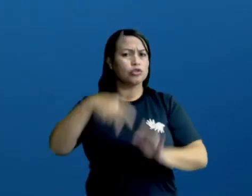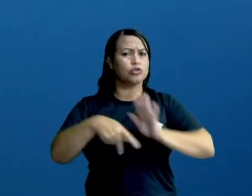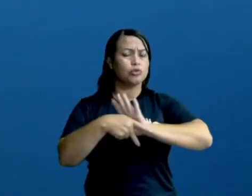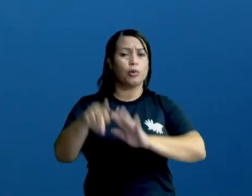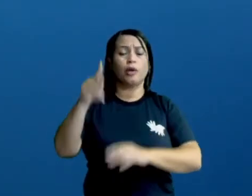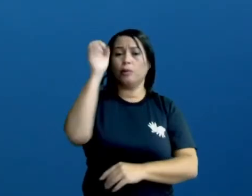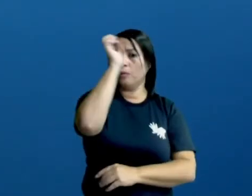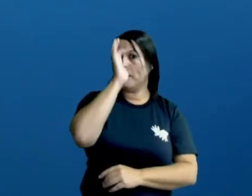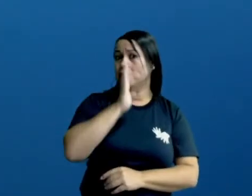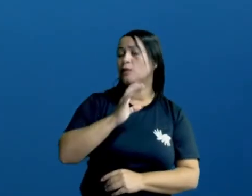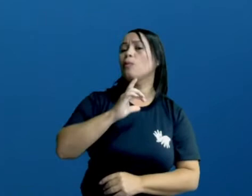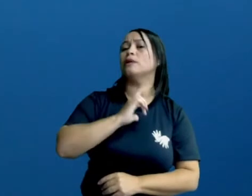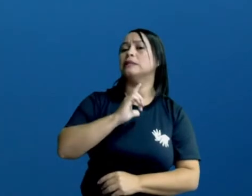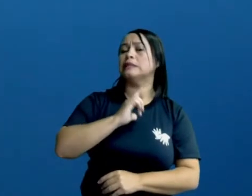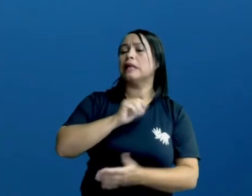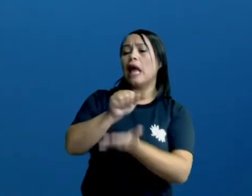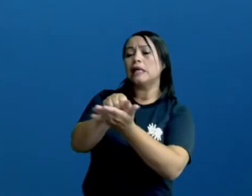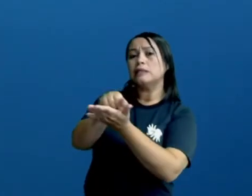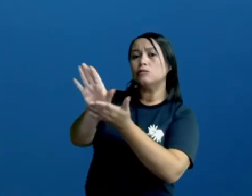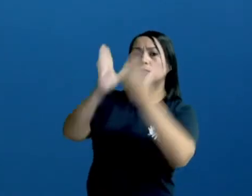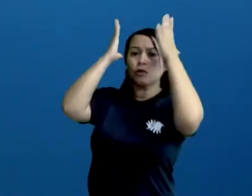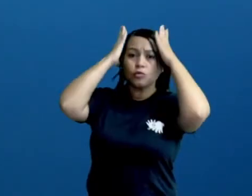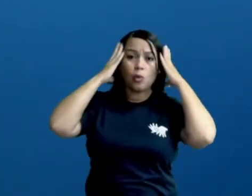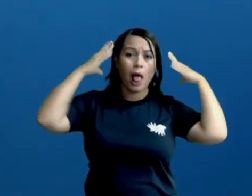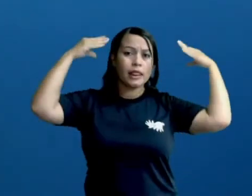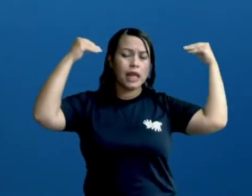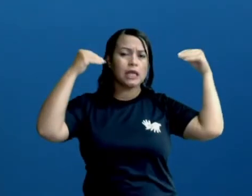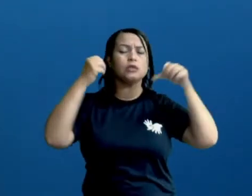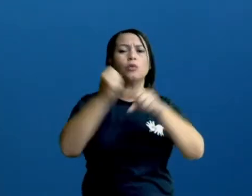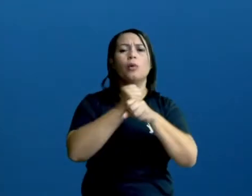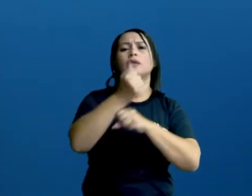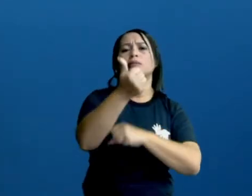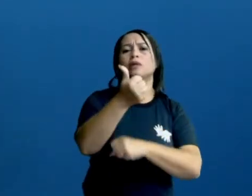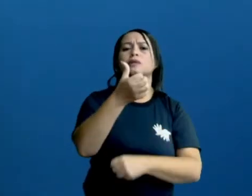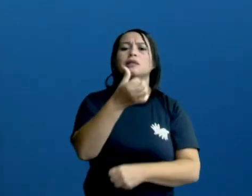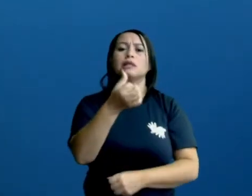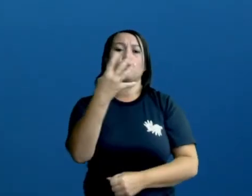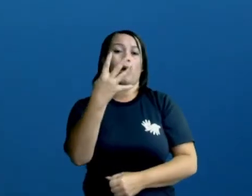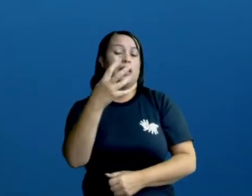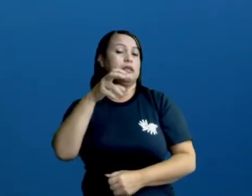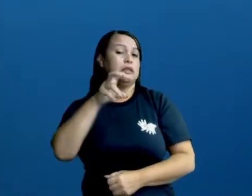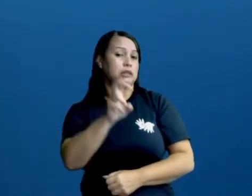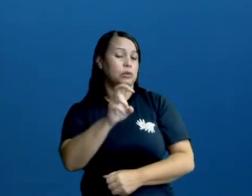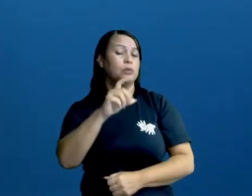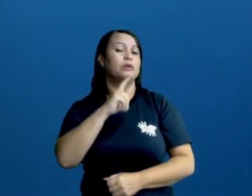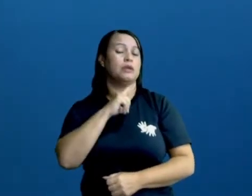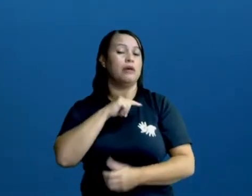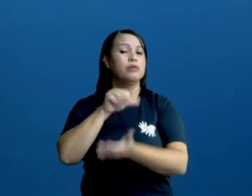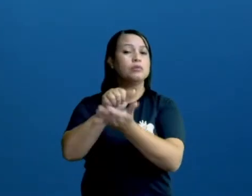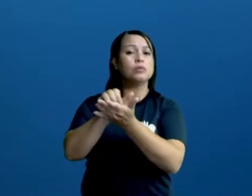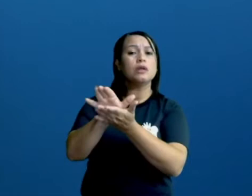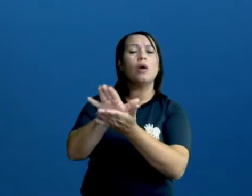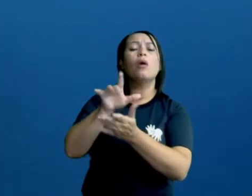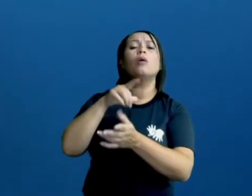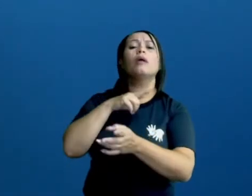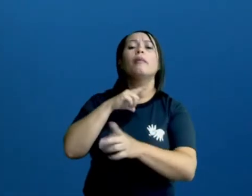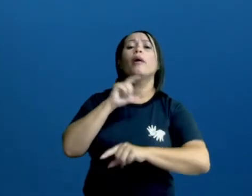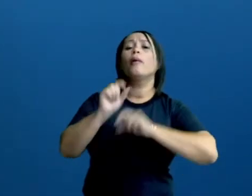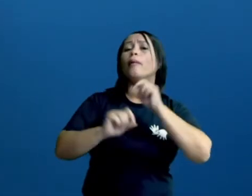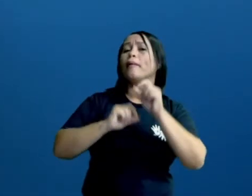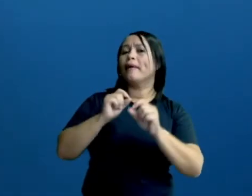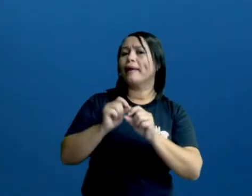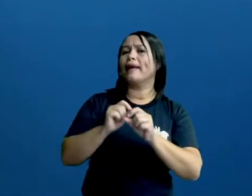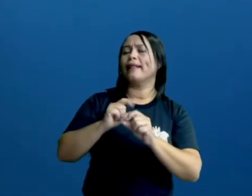que é quando se dá a expulsão dos holandeses, lá em 1645, através